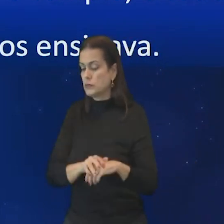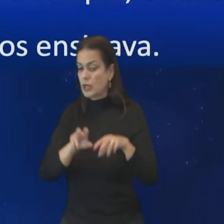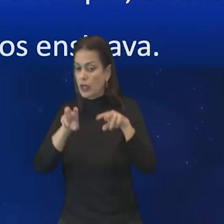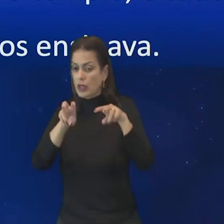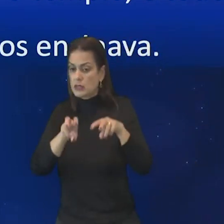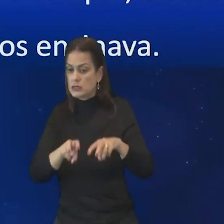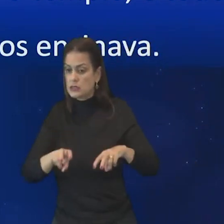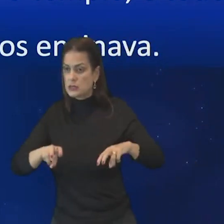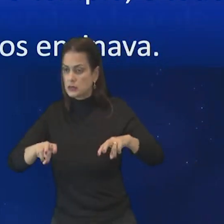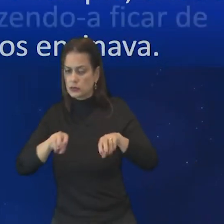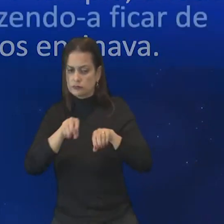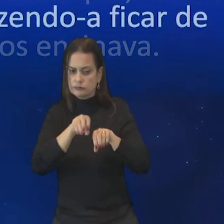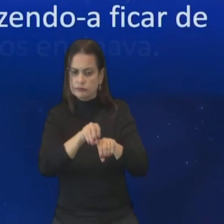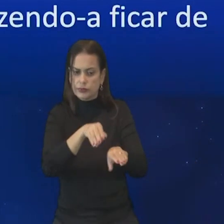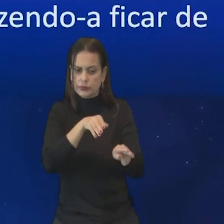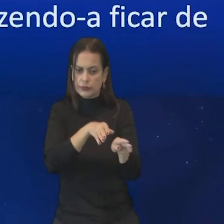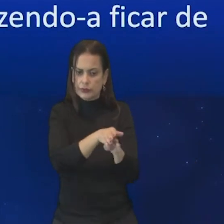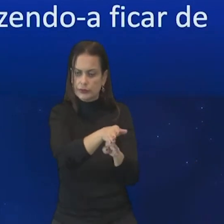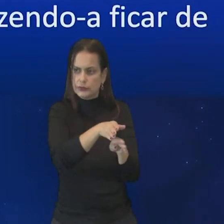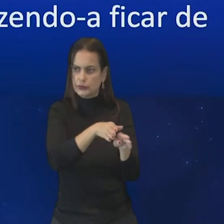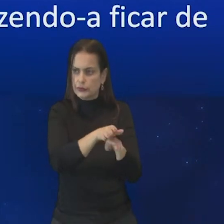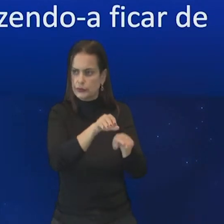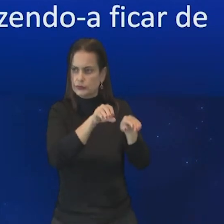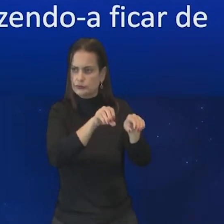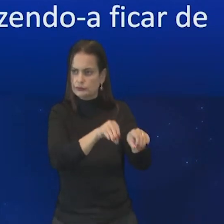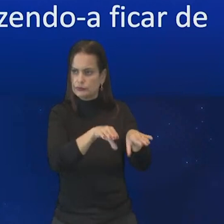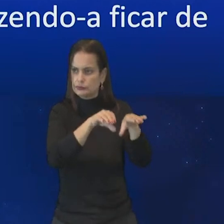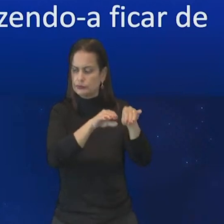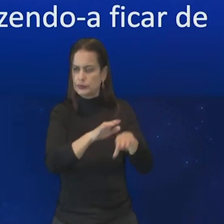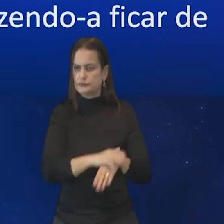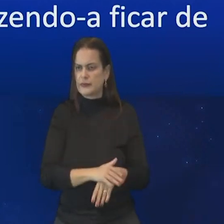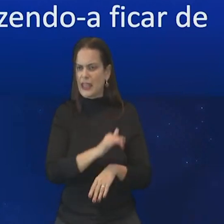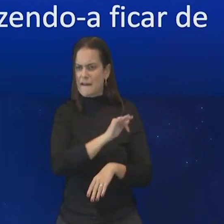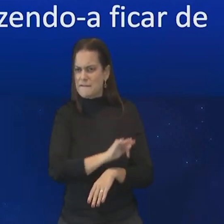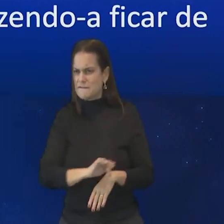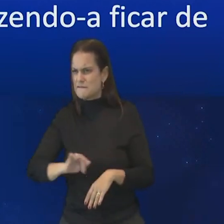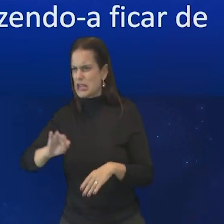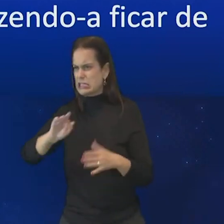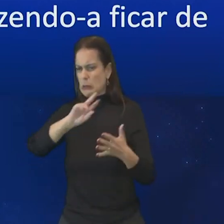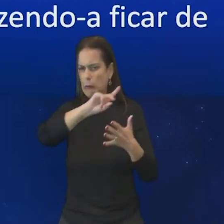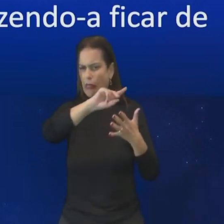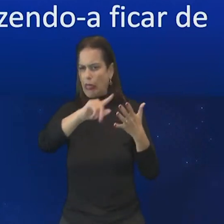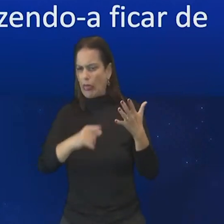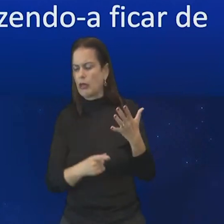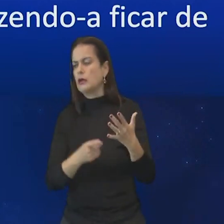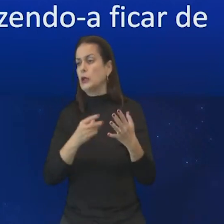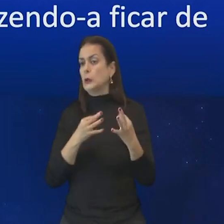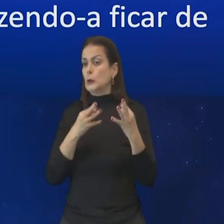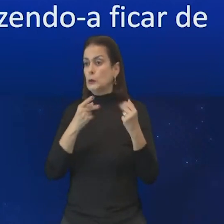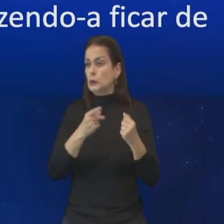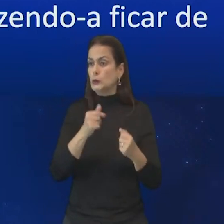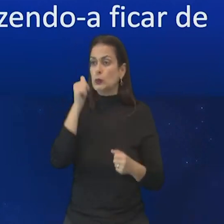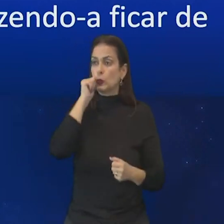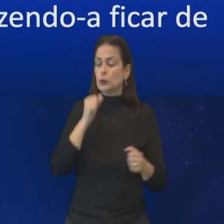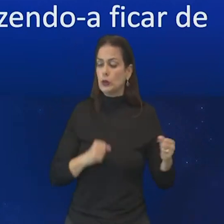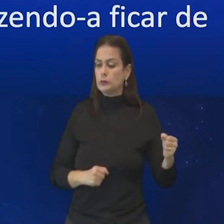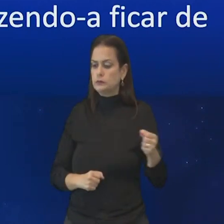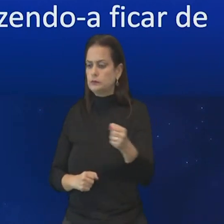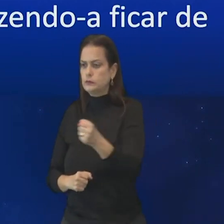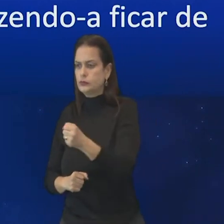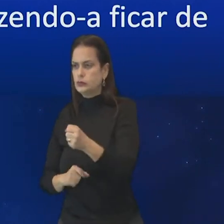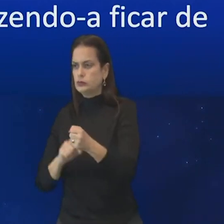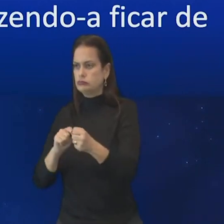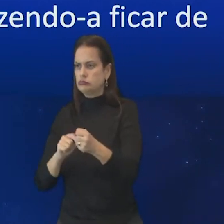assentando, os ensinava. Os escribas e fariseus trouxeram à sua presença uma mulher surpreendida